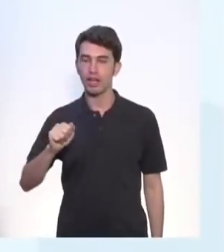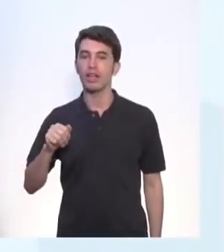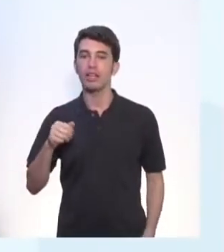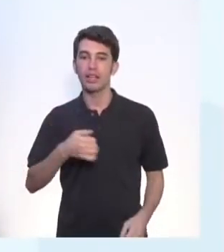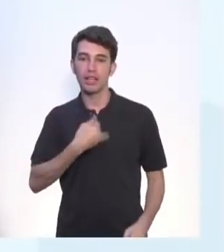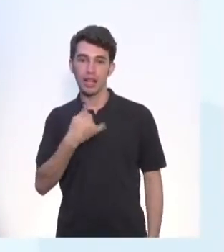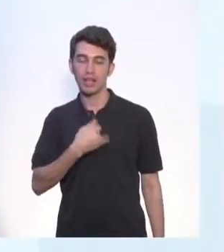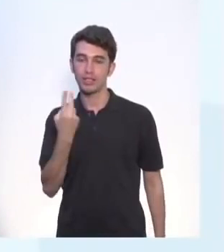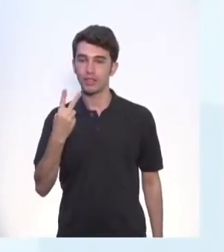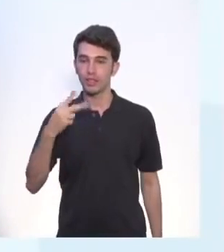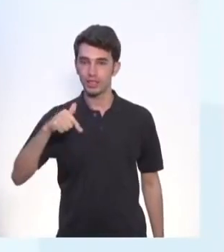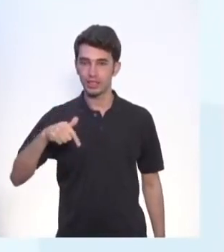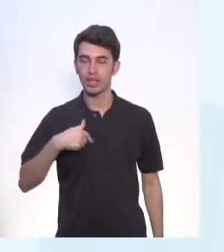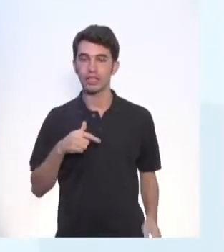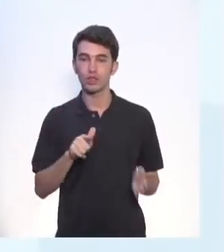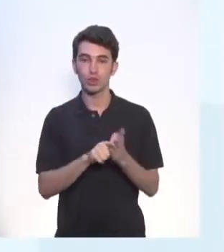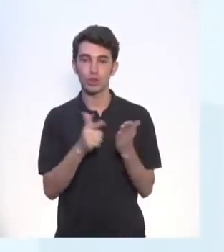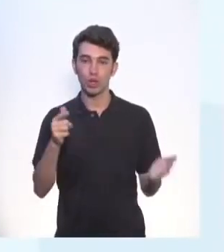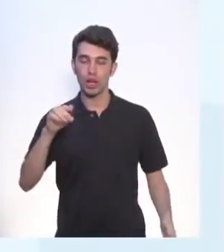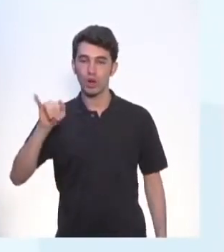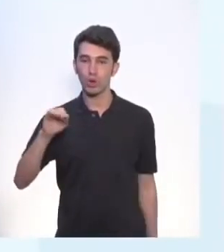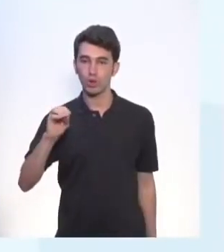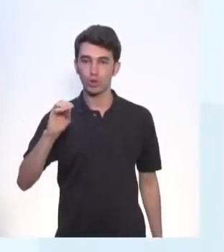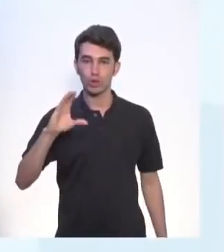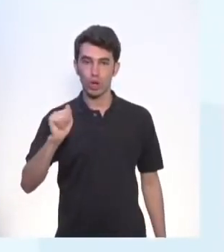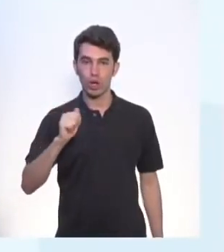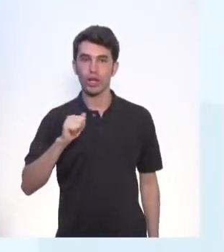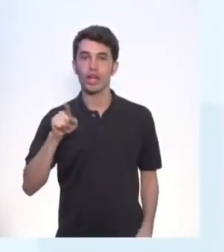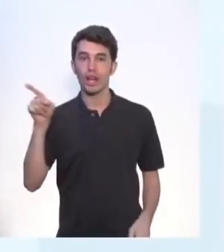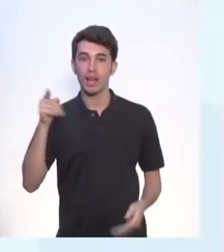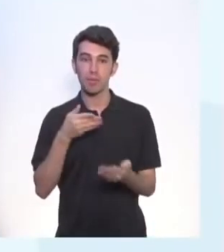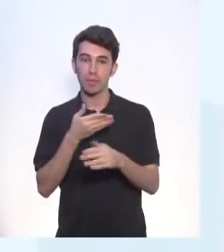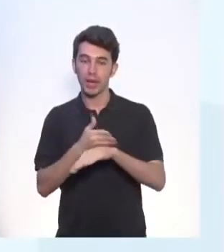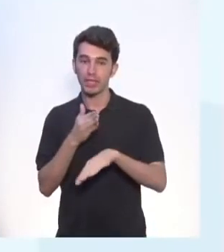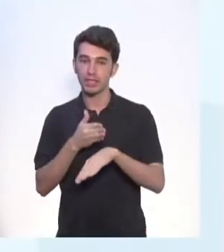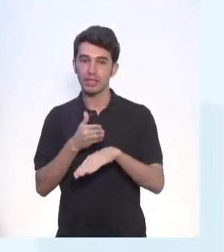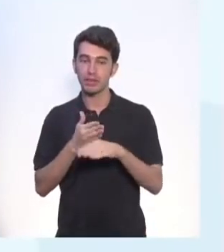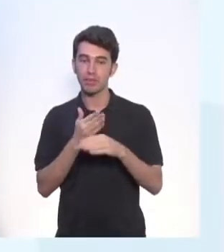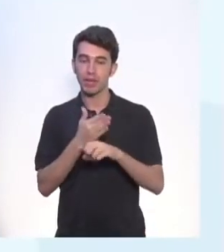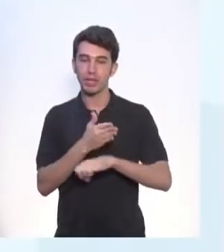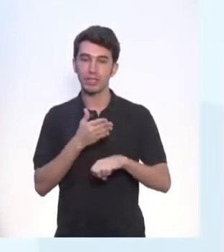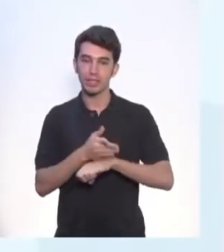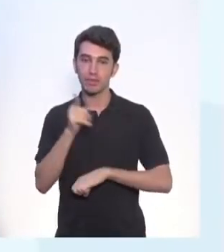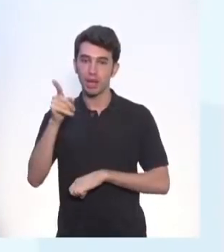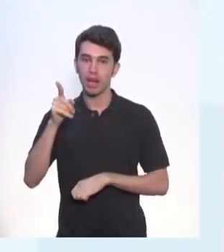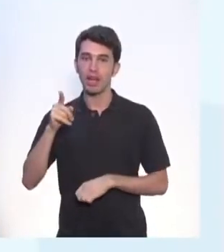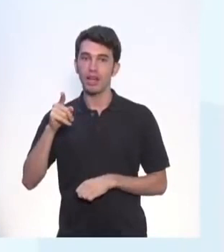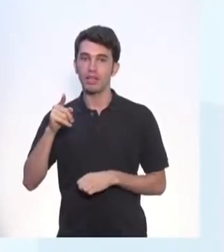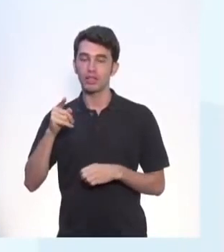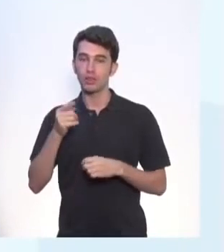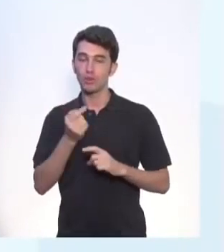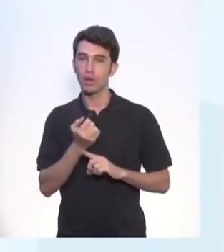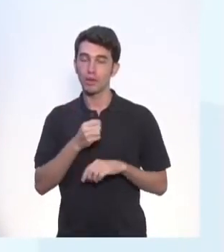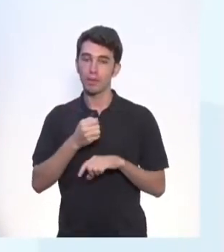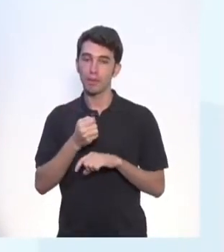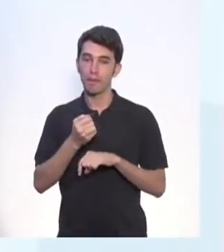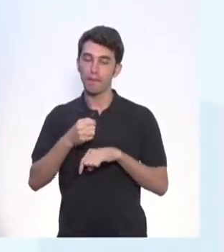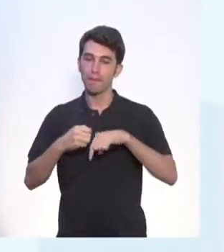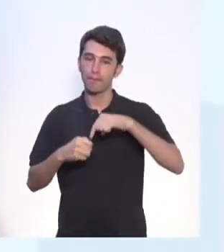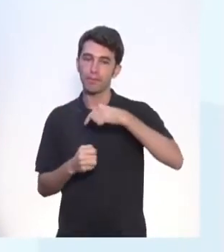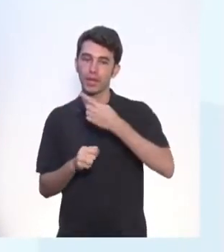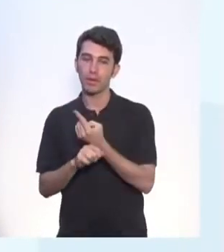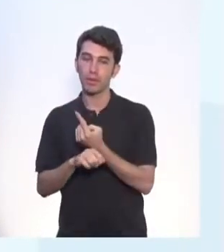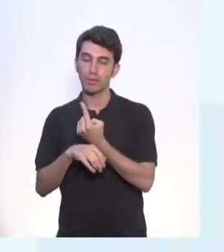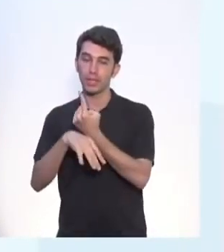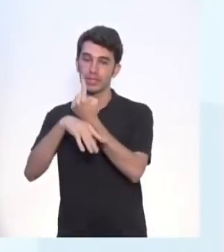Joca. Ela participa de uma missão da Agência Europeia Espacial e pode se tornar a primeira astronauta brasileira. Conheça a